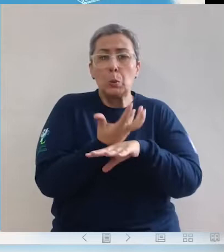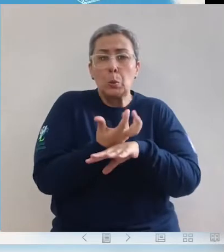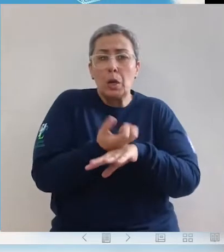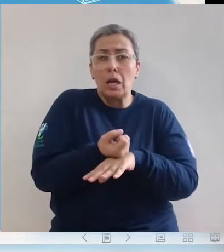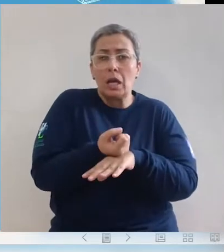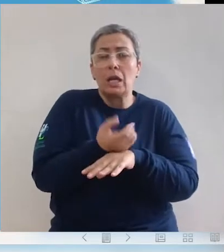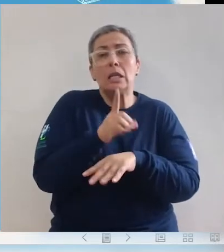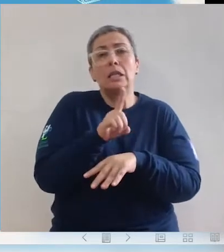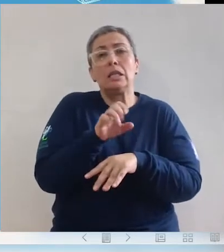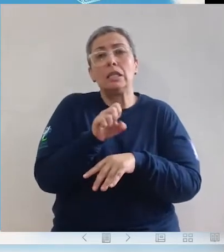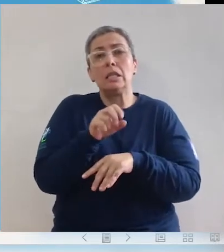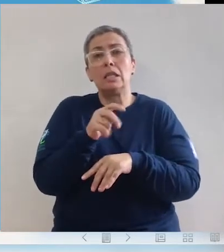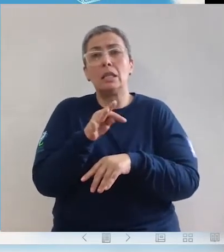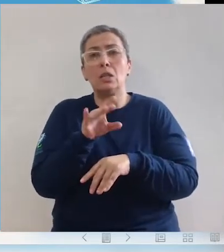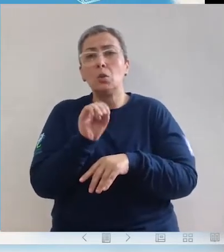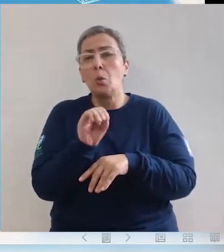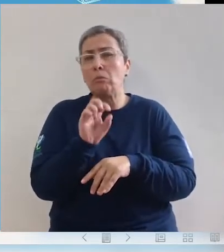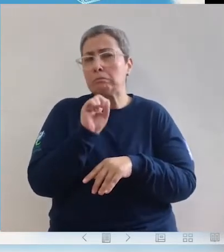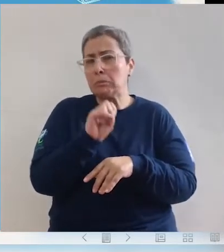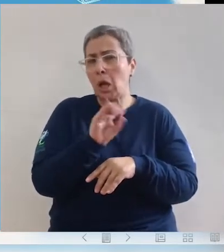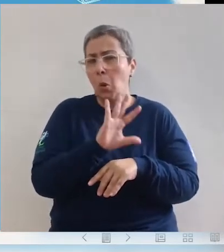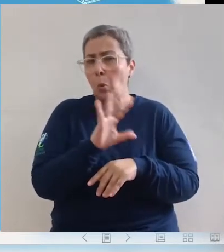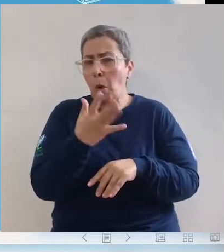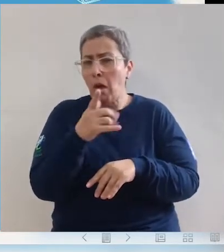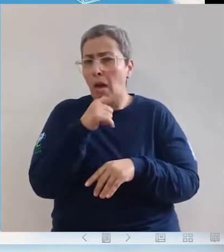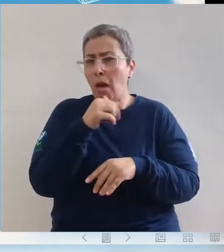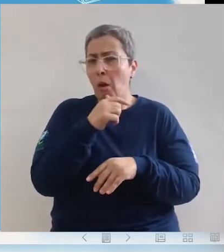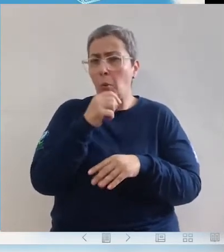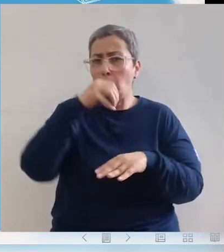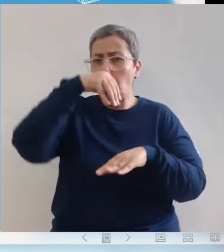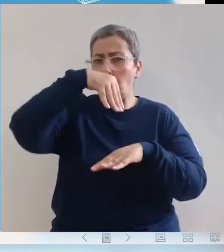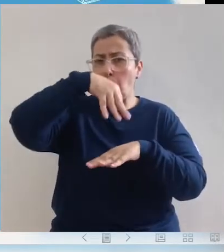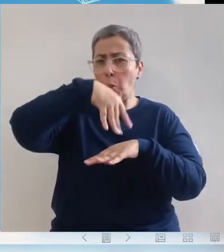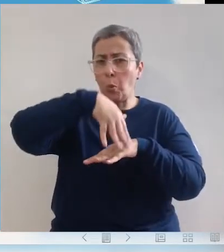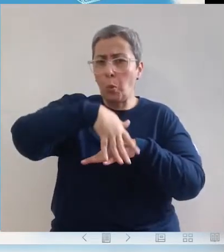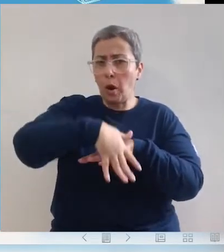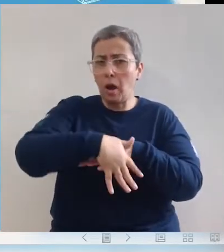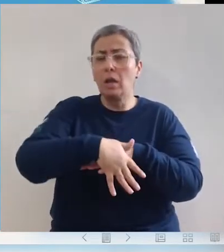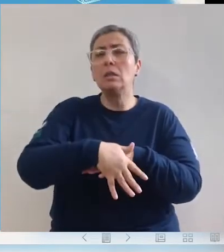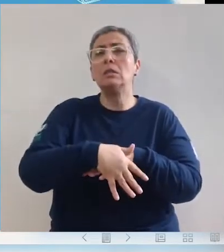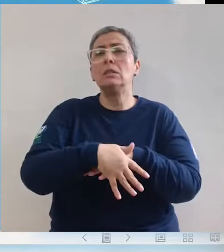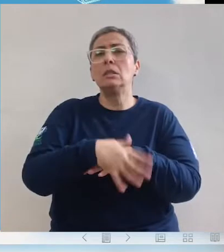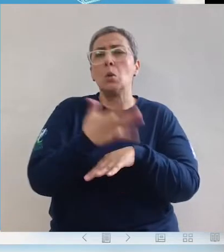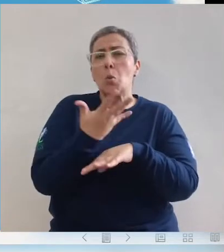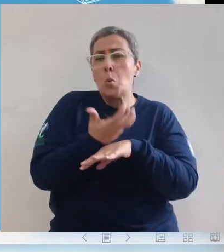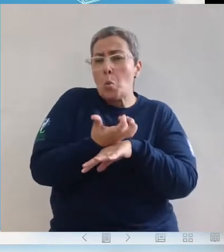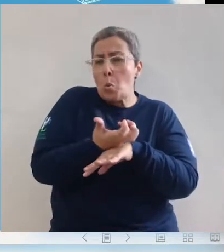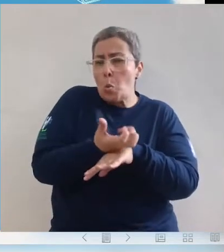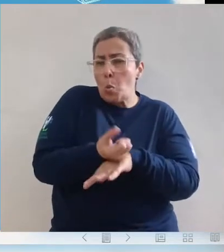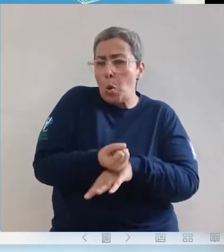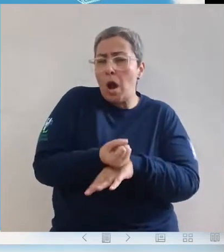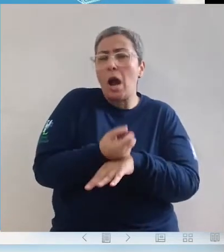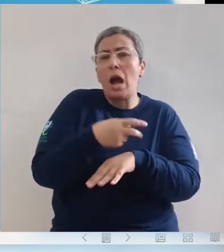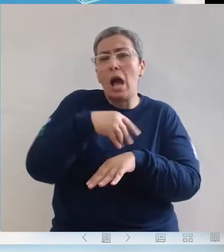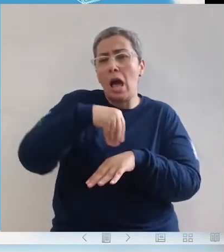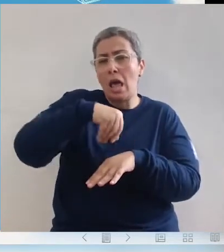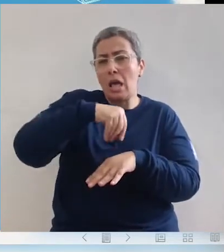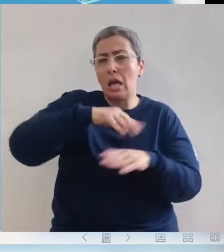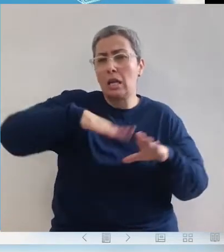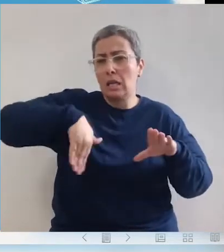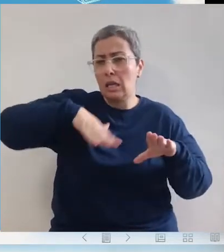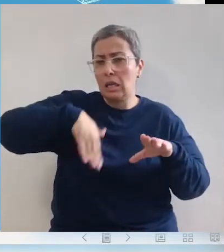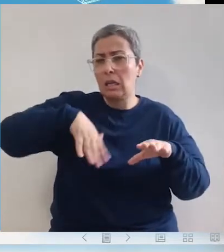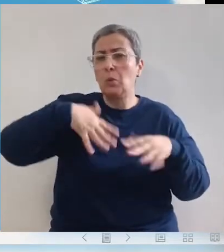desértico. Será que quando eu jogo água numa camada de solo bem